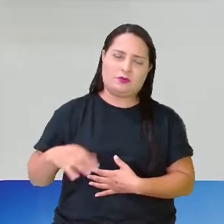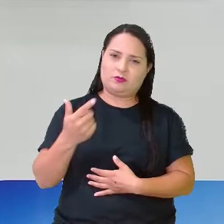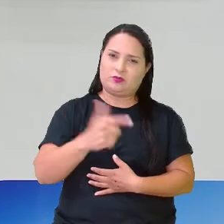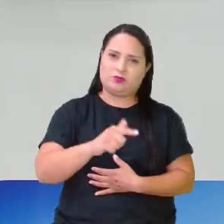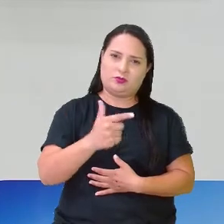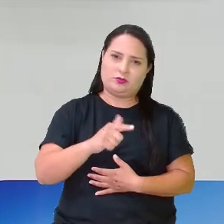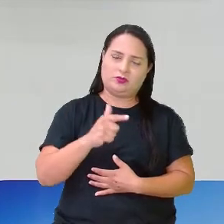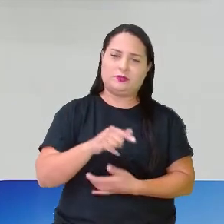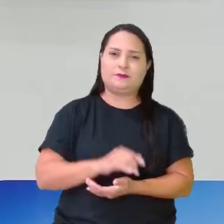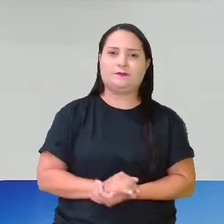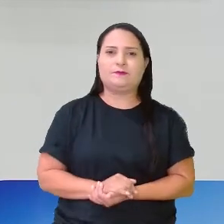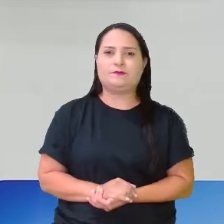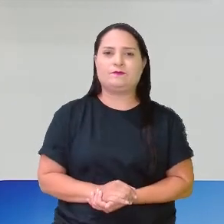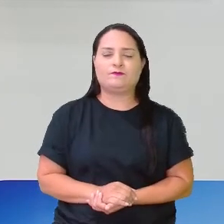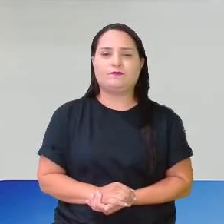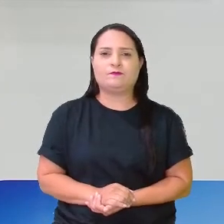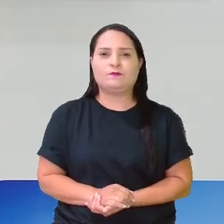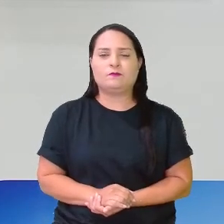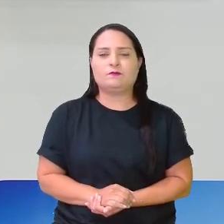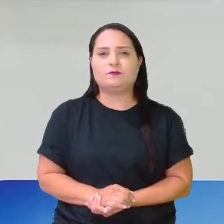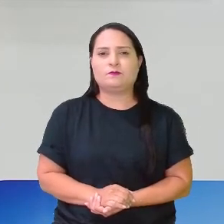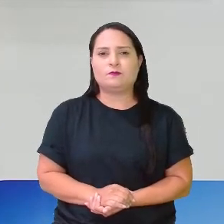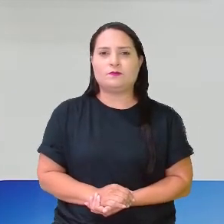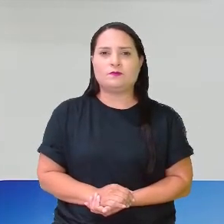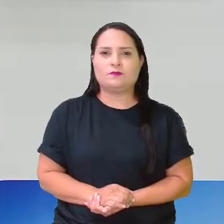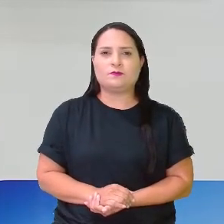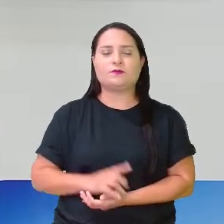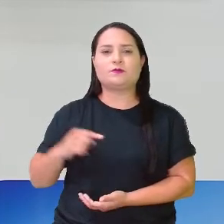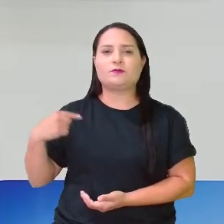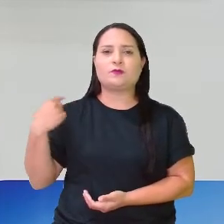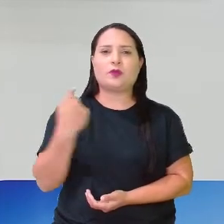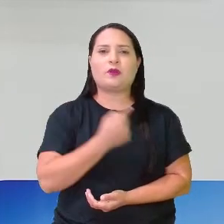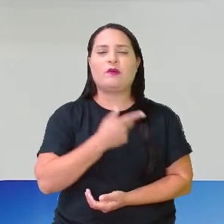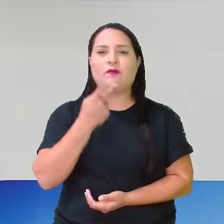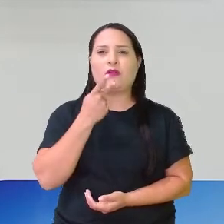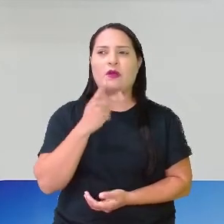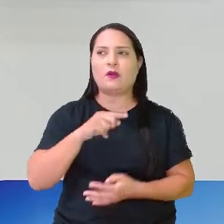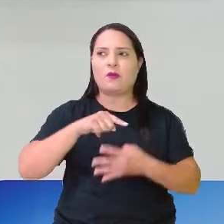incômodos. Então, nós vamos falar sobre quatro